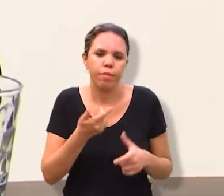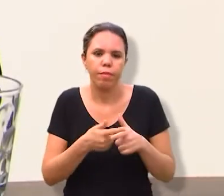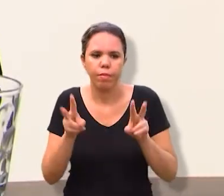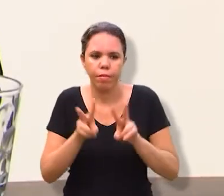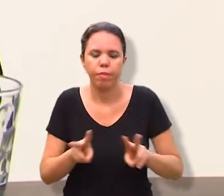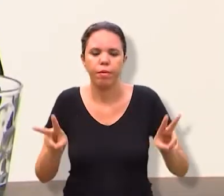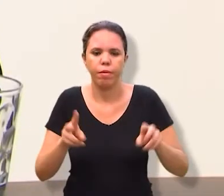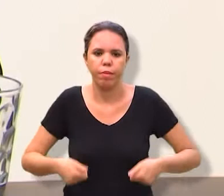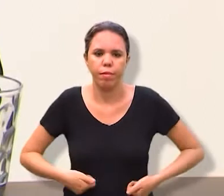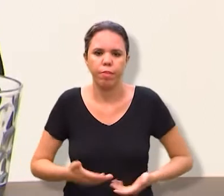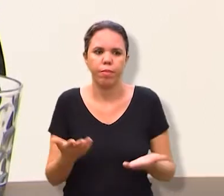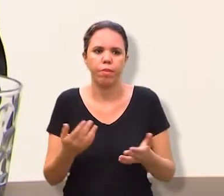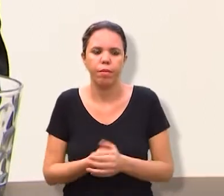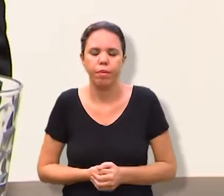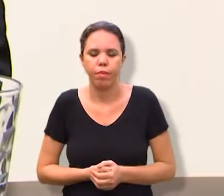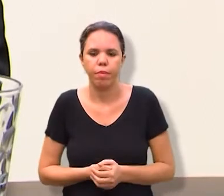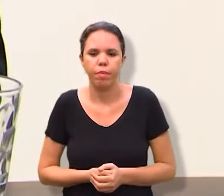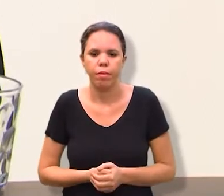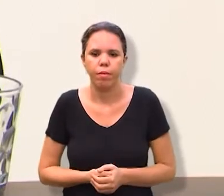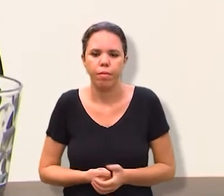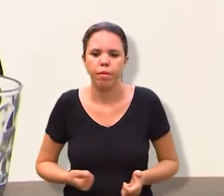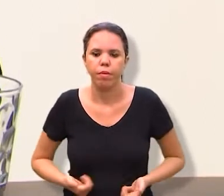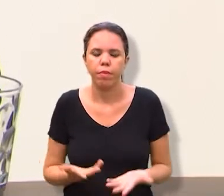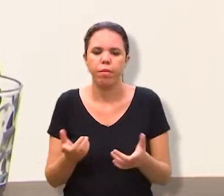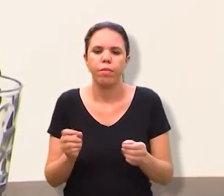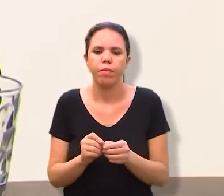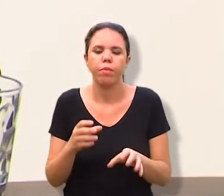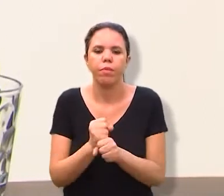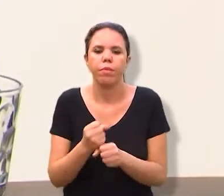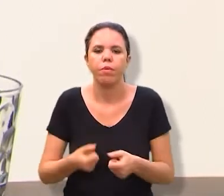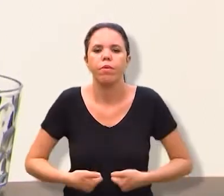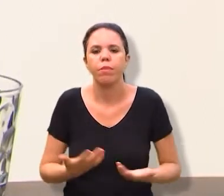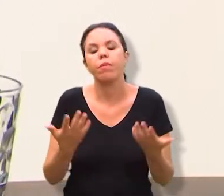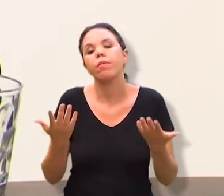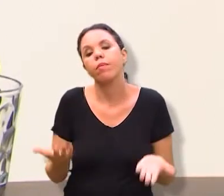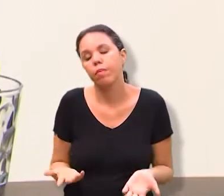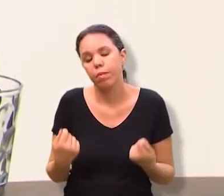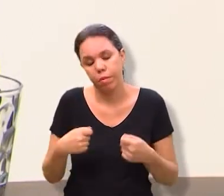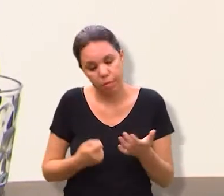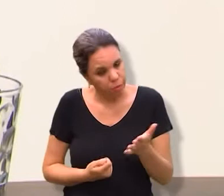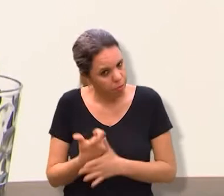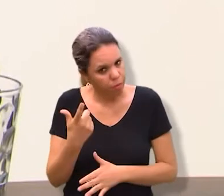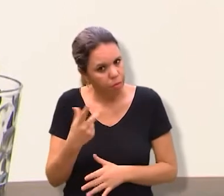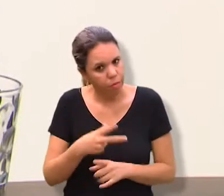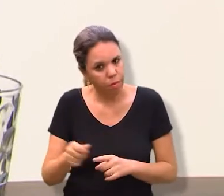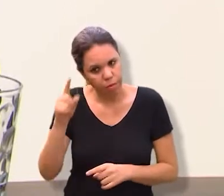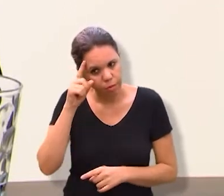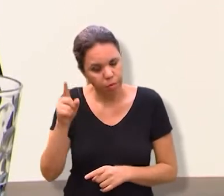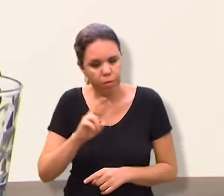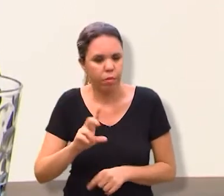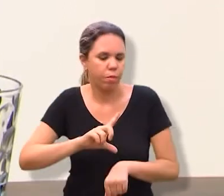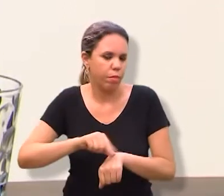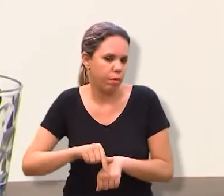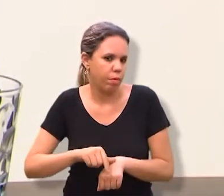de visualizar os gastos realizados, onde foram efetuados esses gastos, mas deve ser pago no vencimento